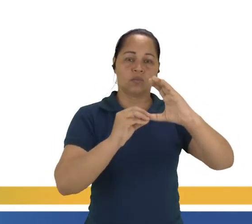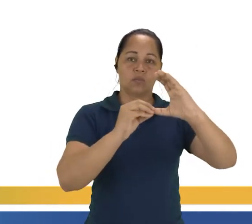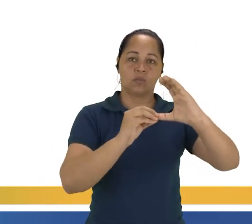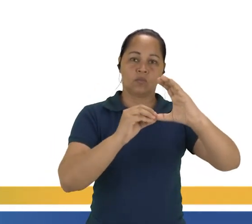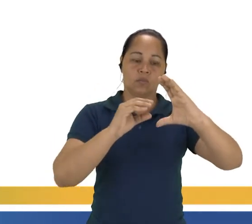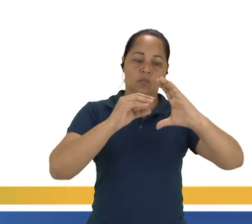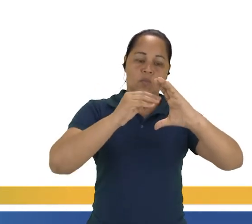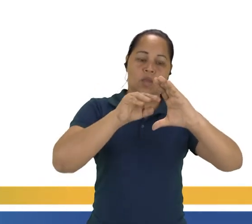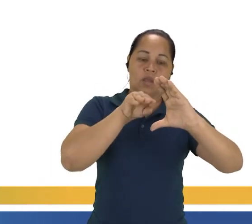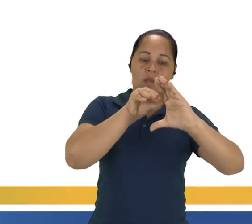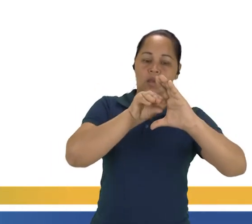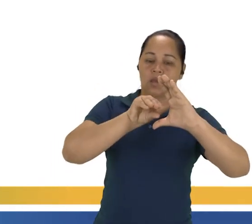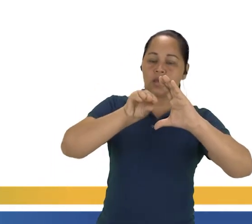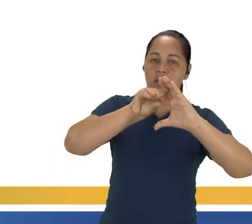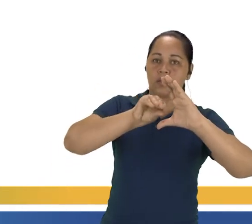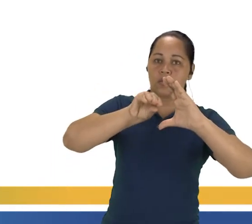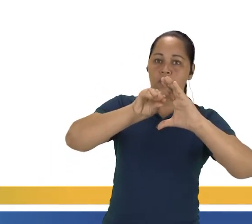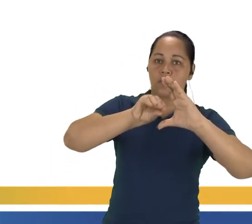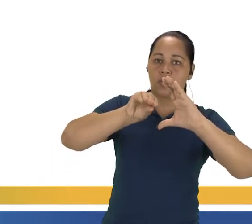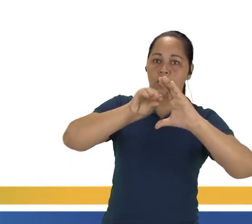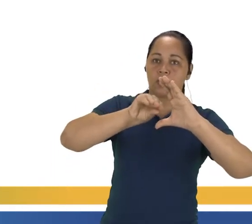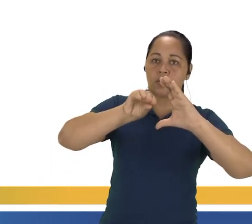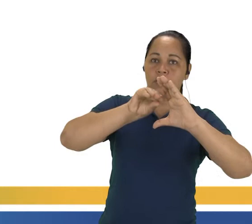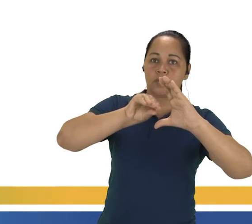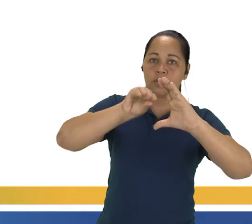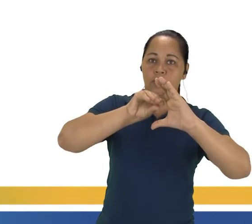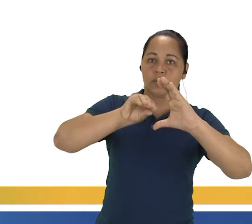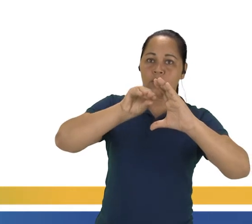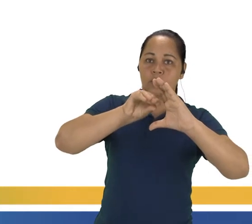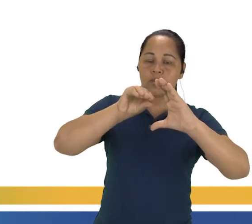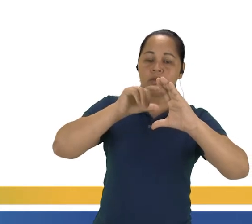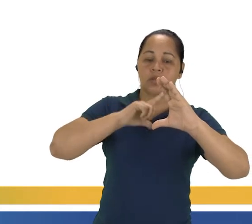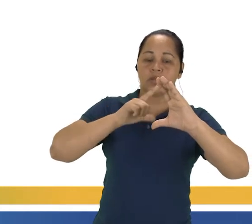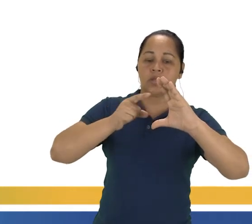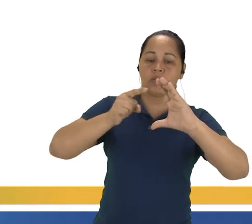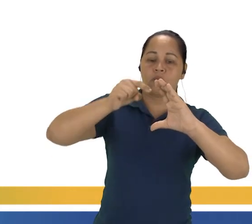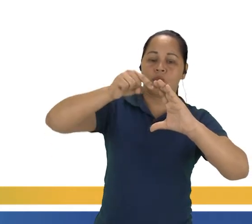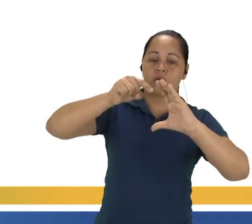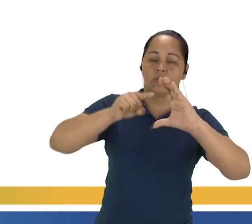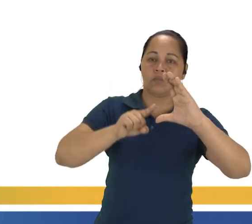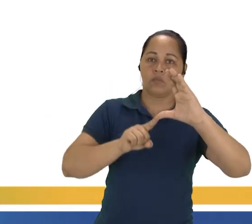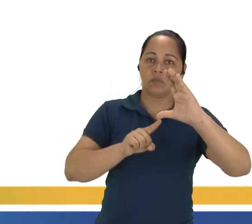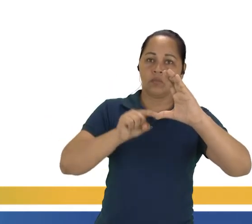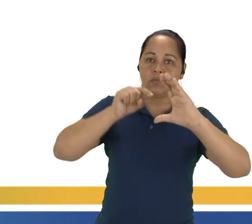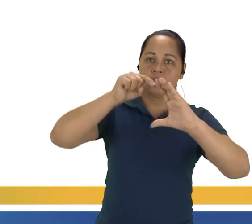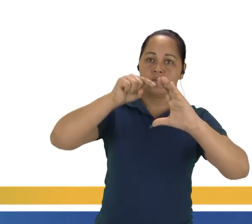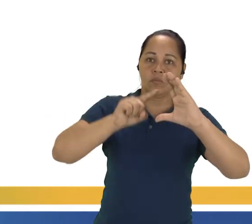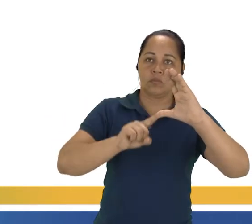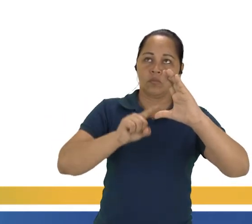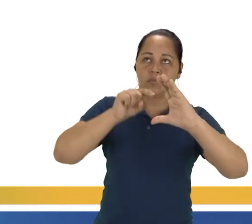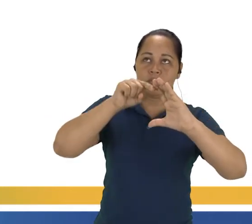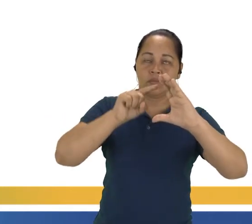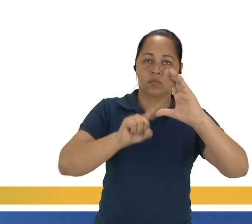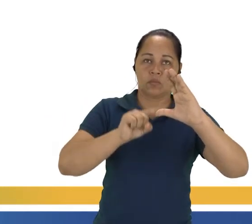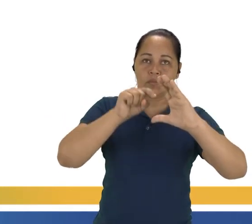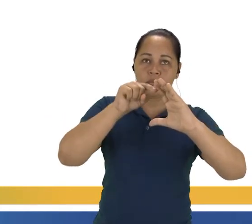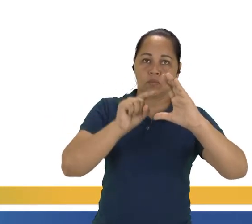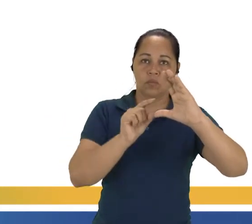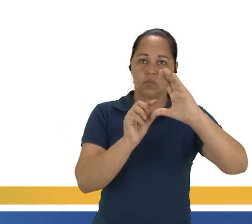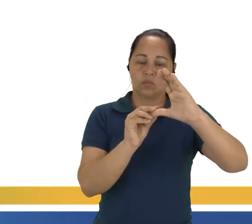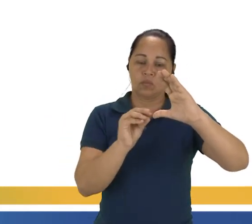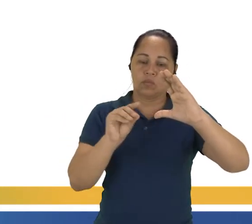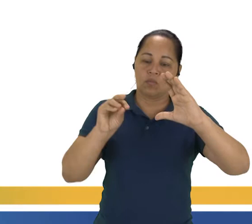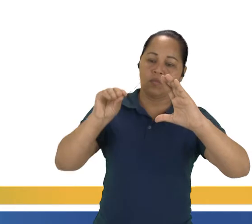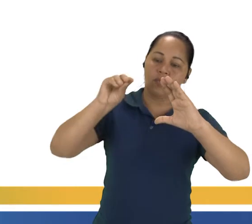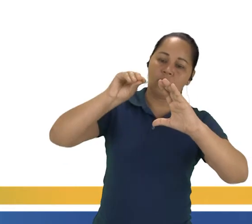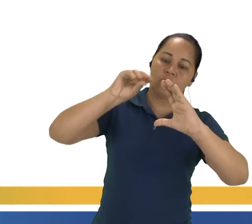o meio, né? Nós vamos ter os dois polos, então nós vamos ter os centríolos migrando para esses polos celulares, que